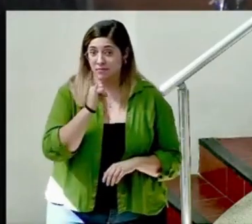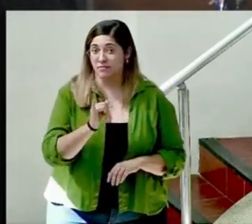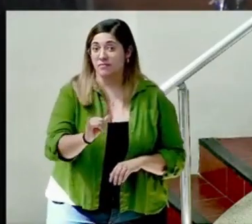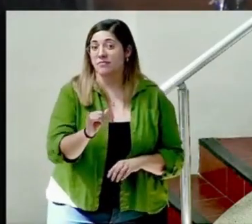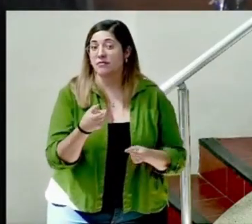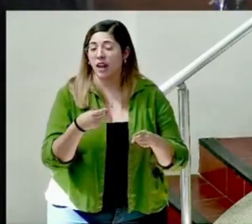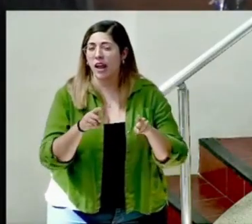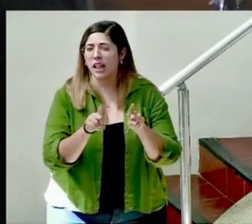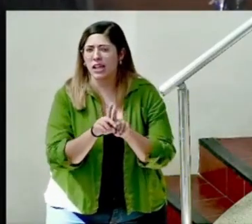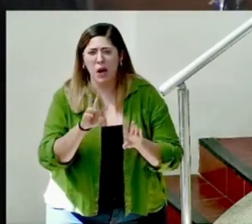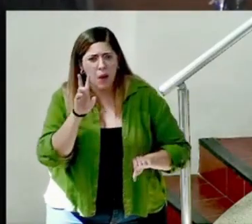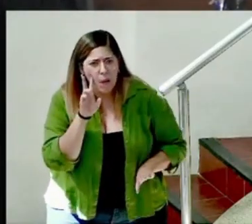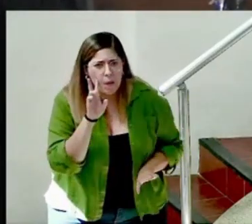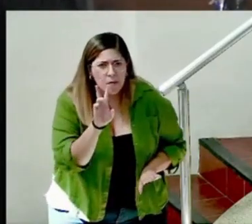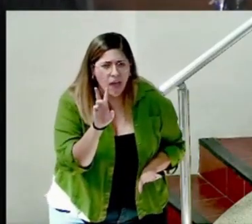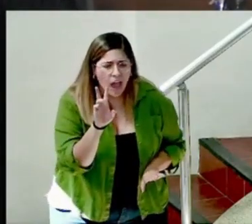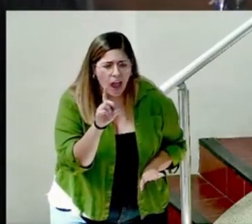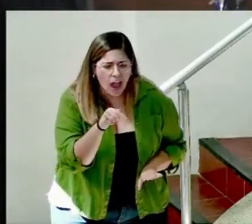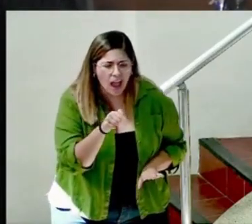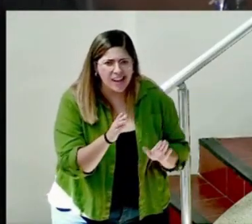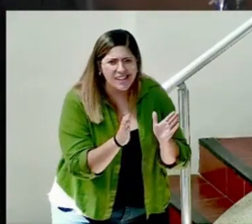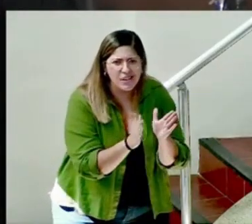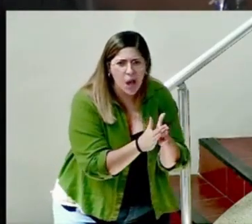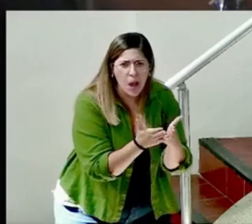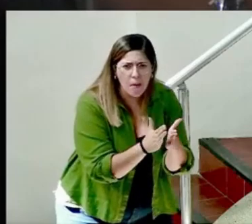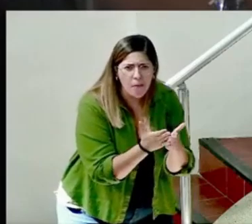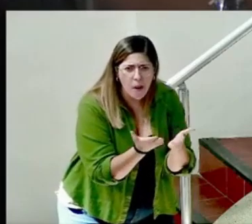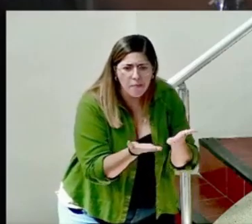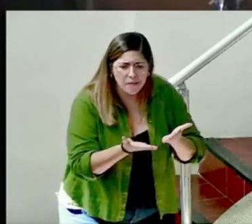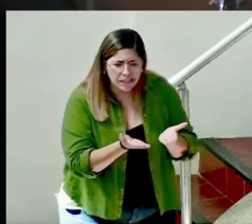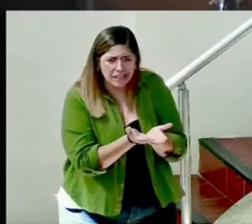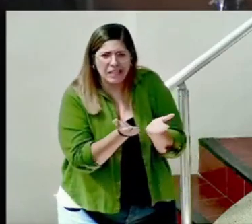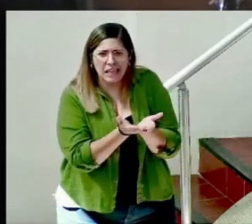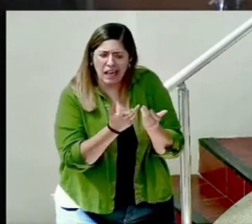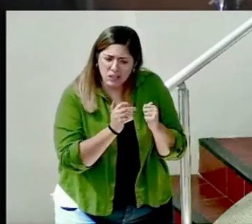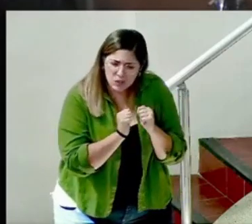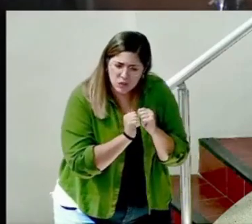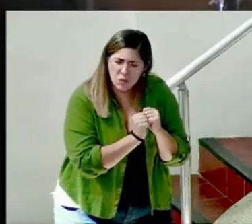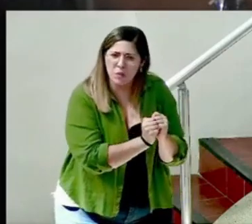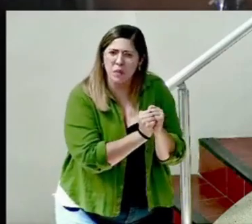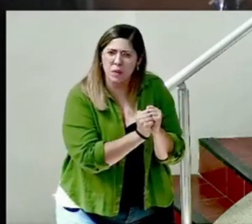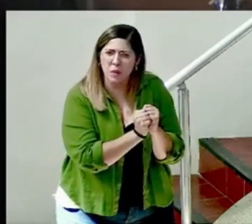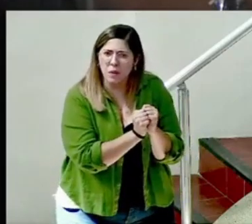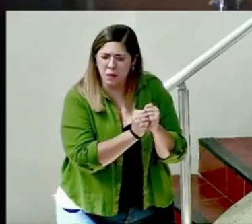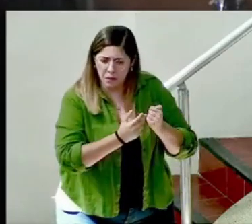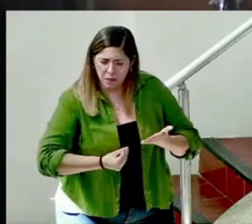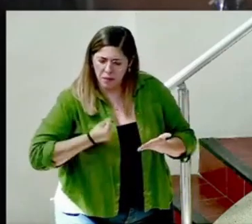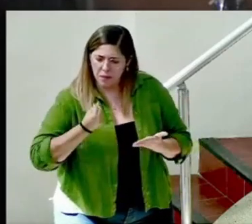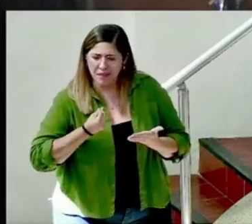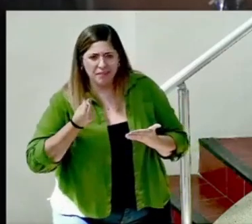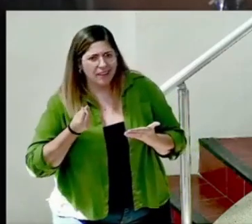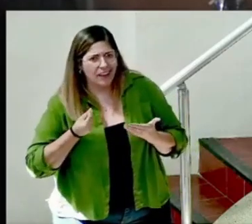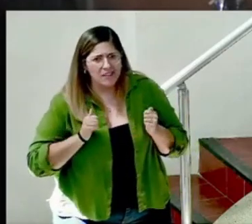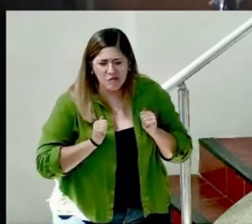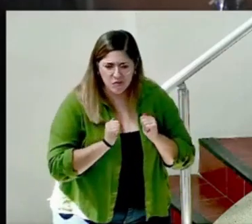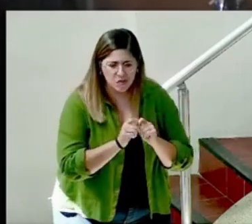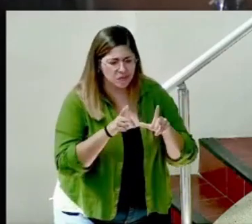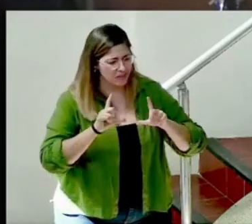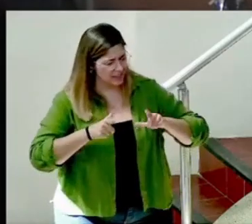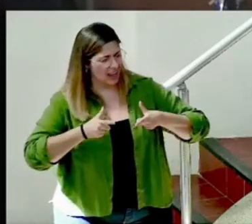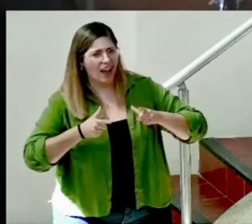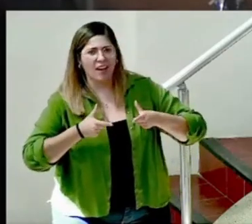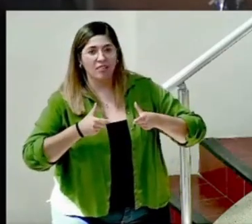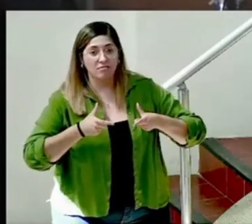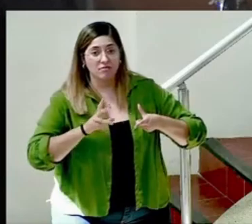se você vê o seu irmão a padecer, o seu compatriota a padecer, e fechar os olhos